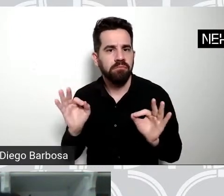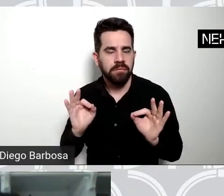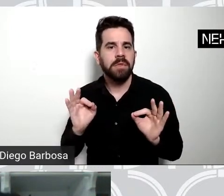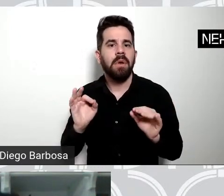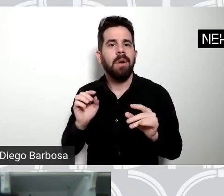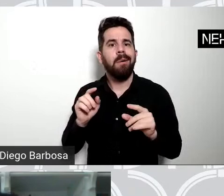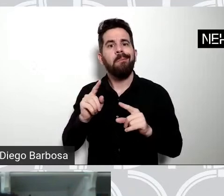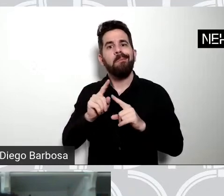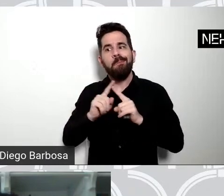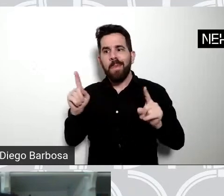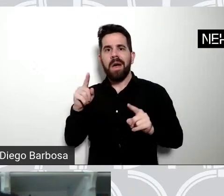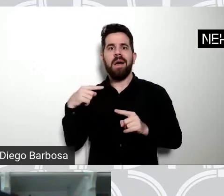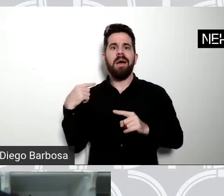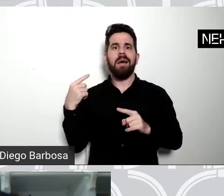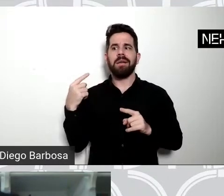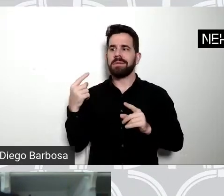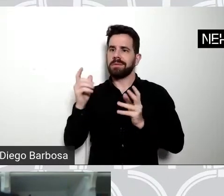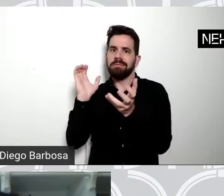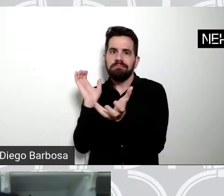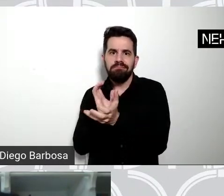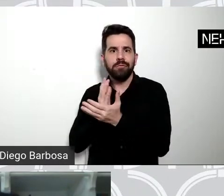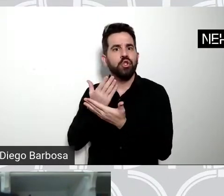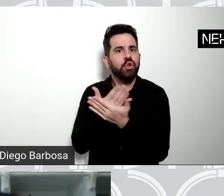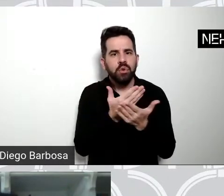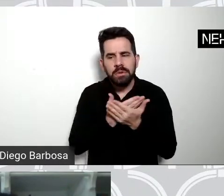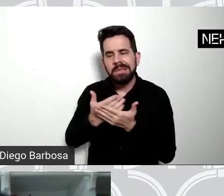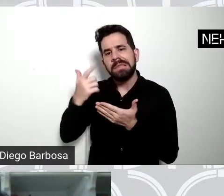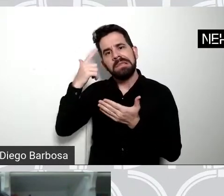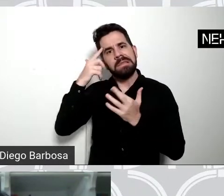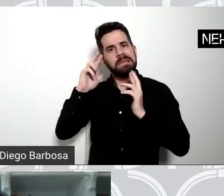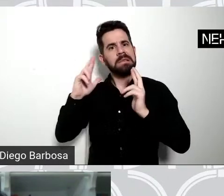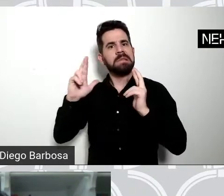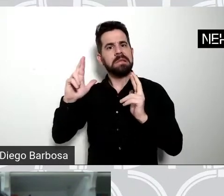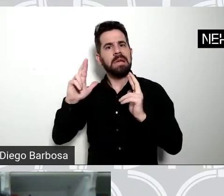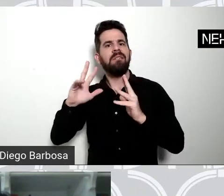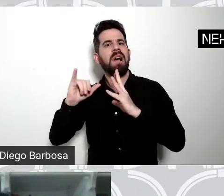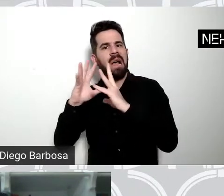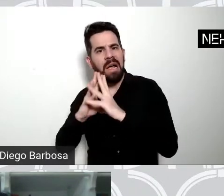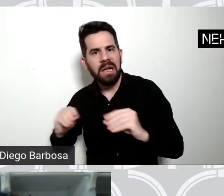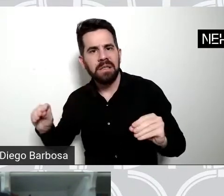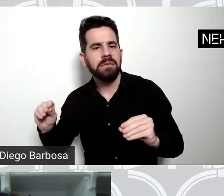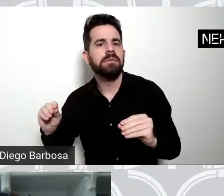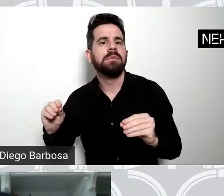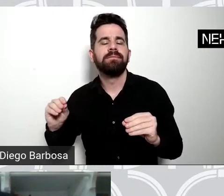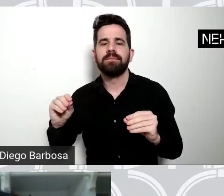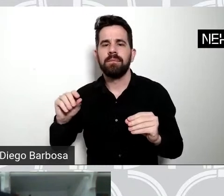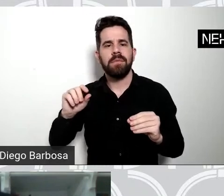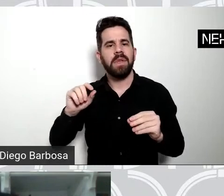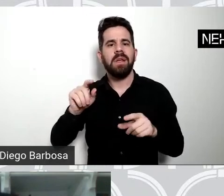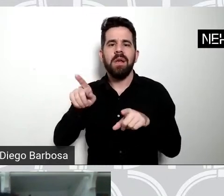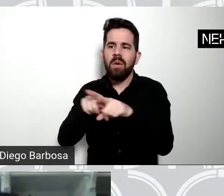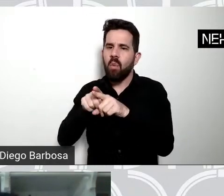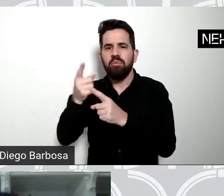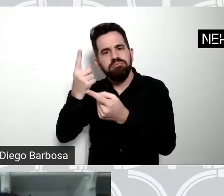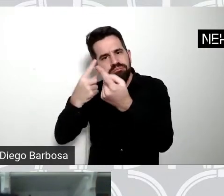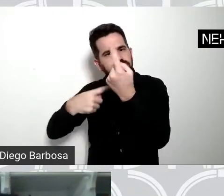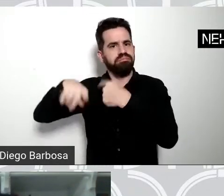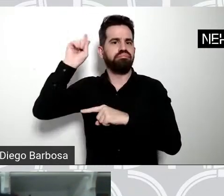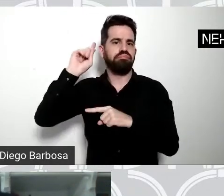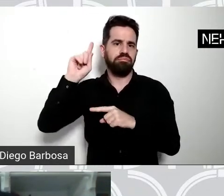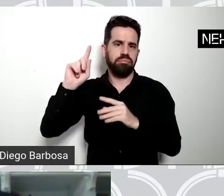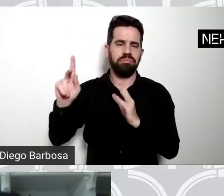E essa fase corresponderia àquela do super-regionalismo, né, que é a superação também da fase regionalista do romance de